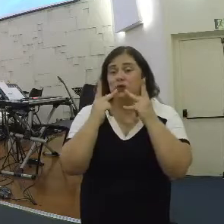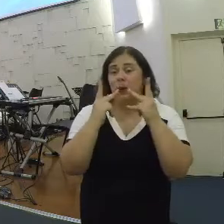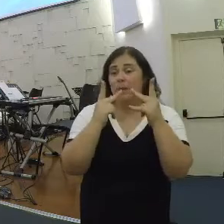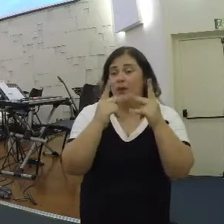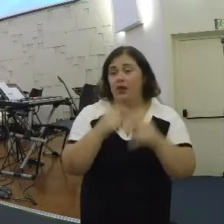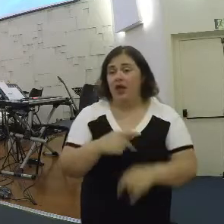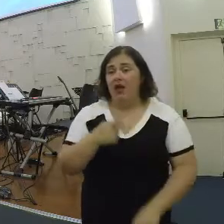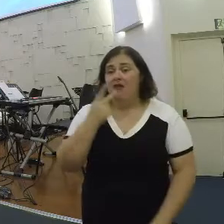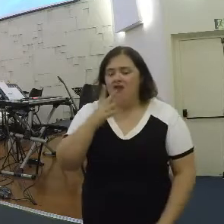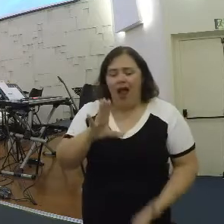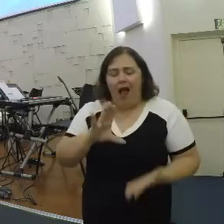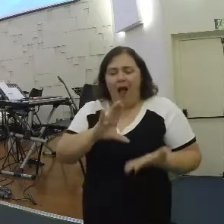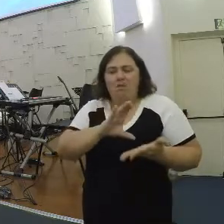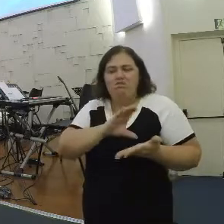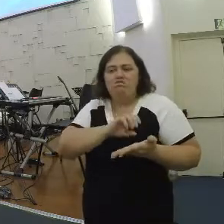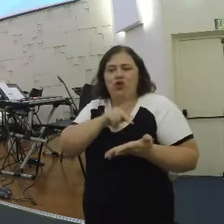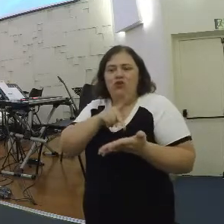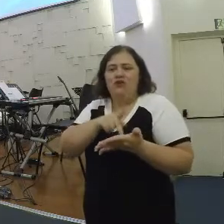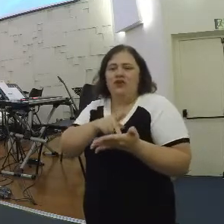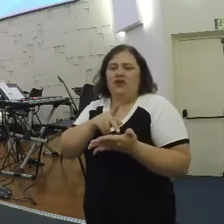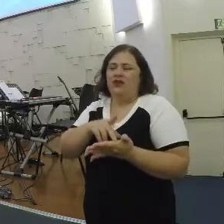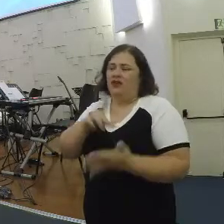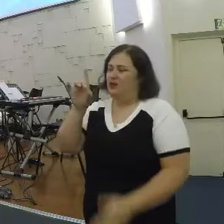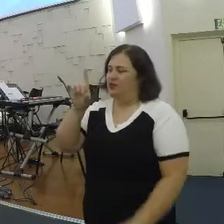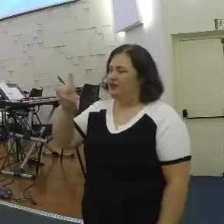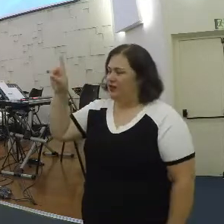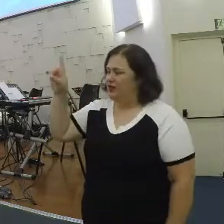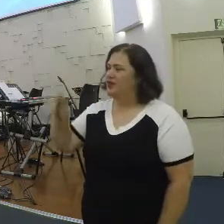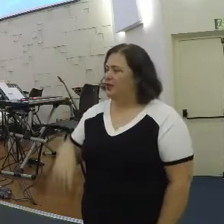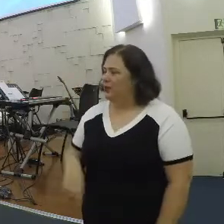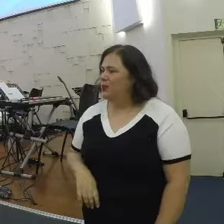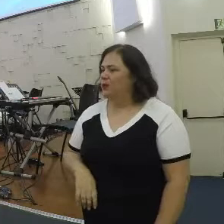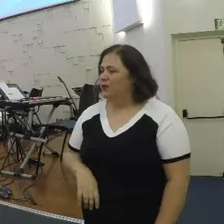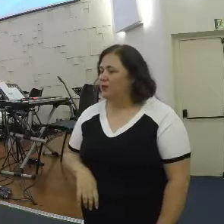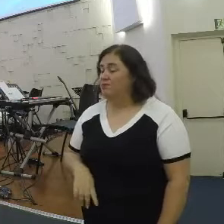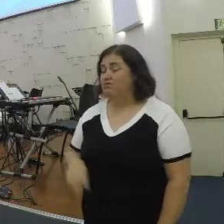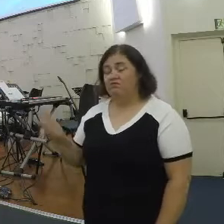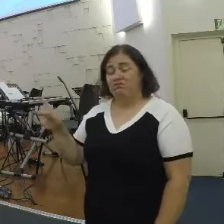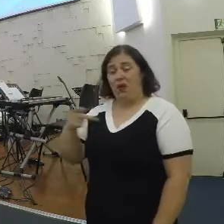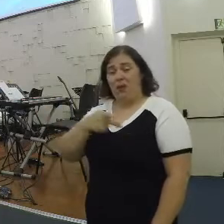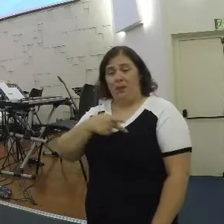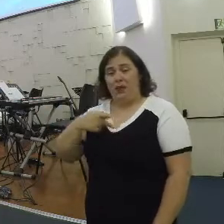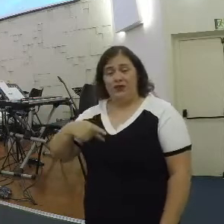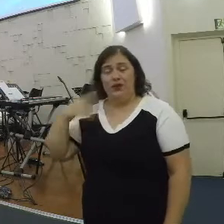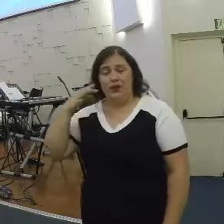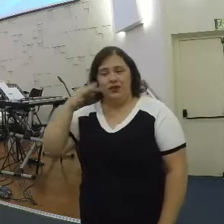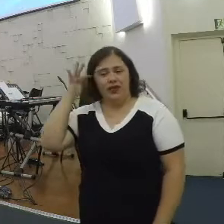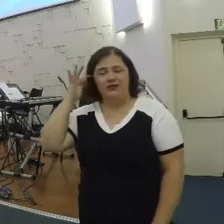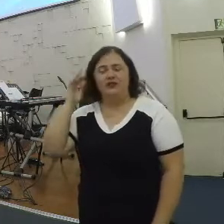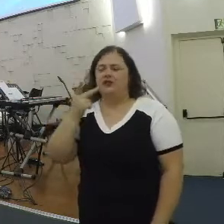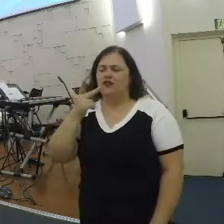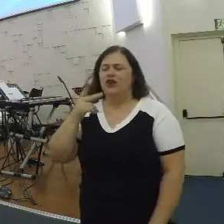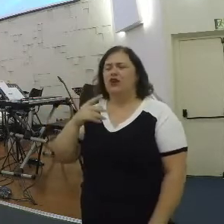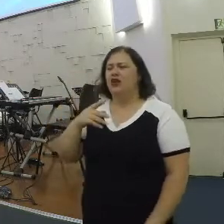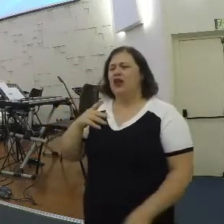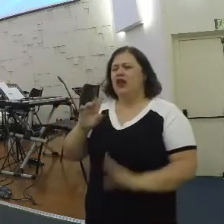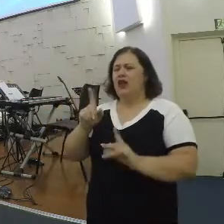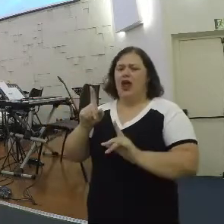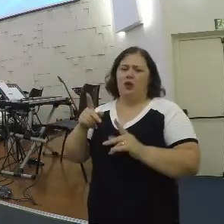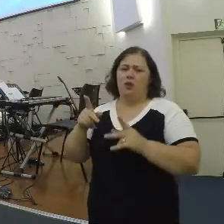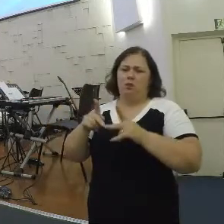irmãos, finalmente, eu conheci uma professora querida, não foi minha professora, mas a conheci muito